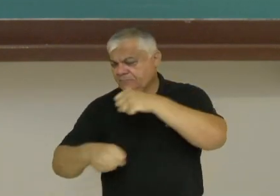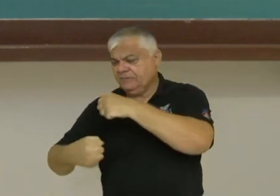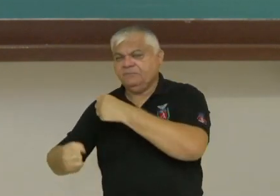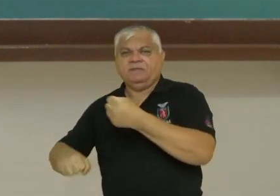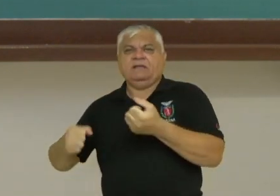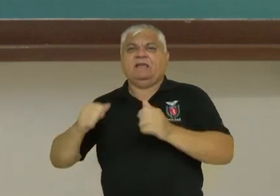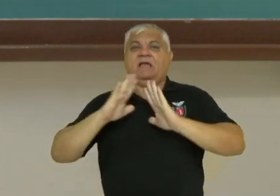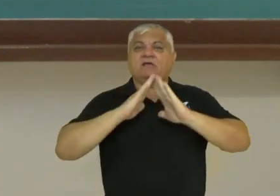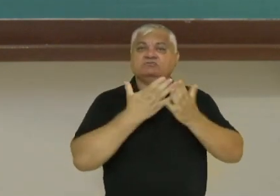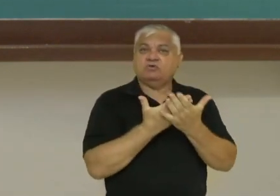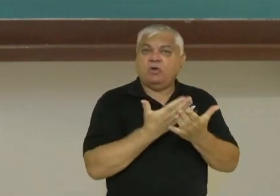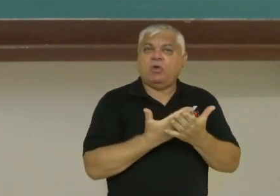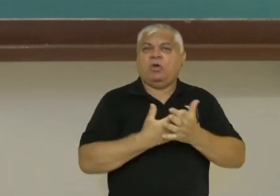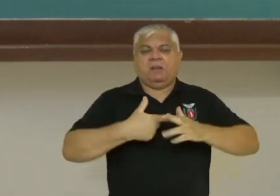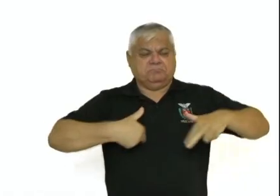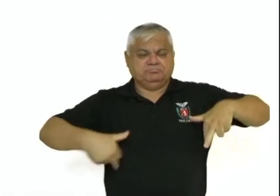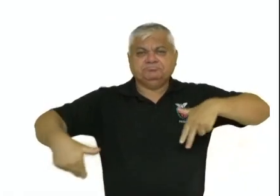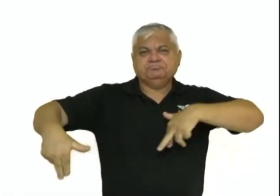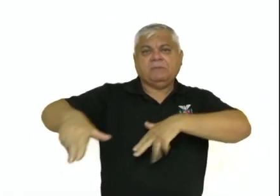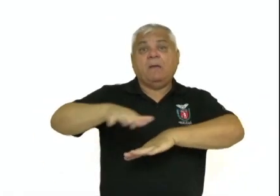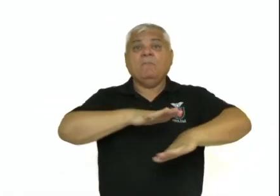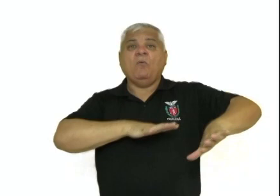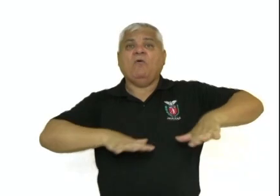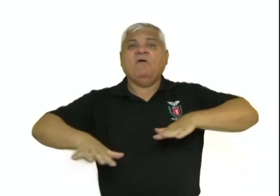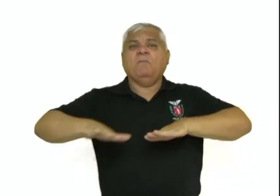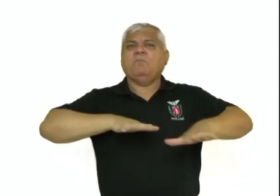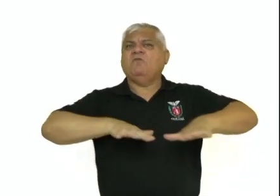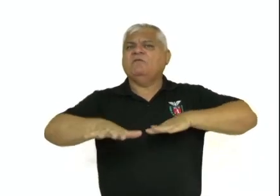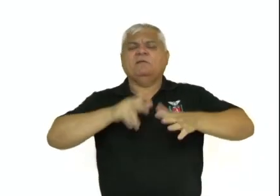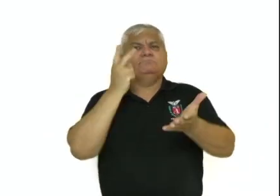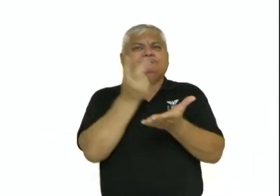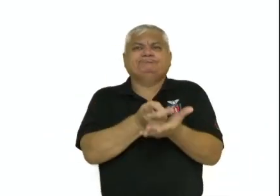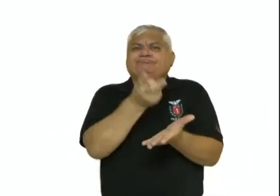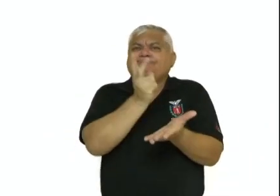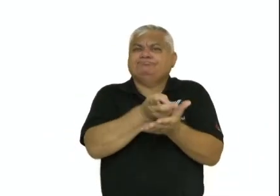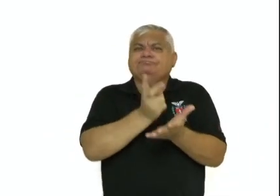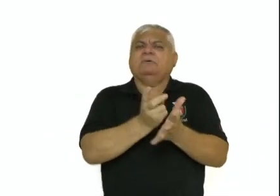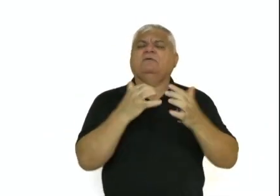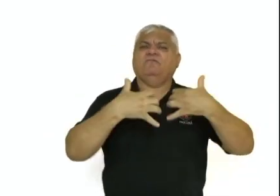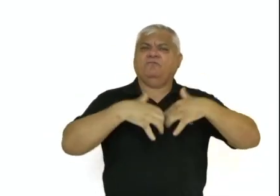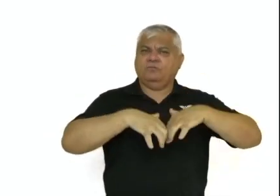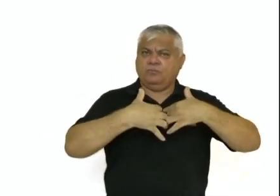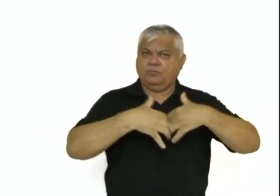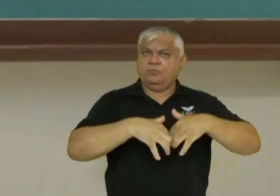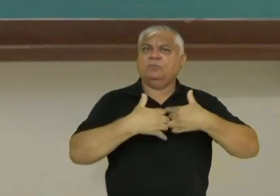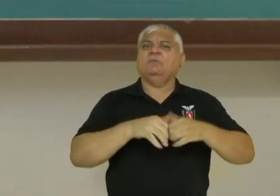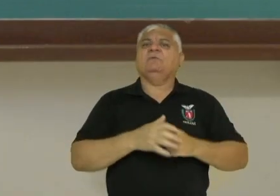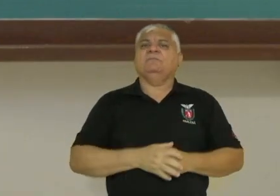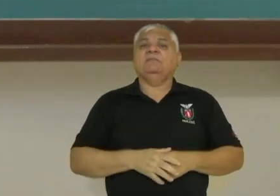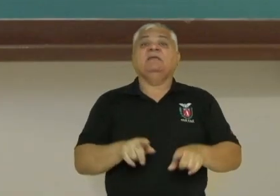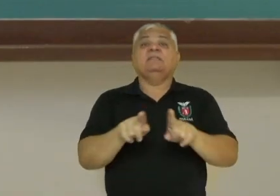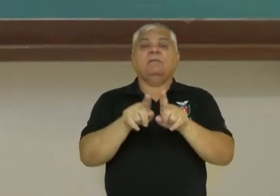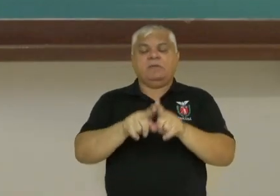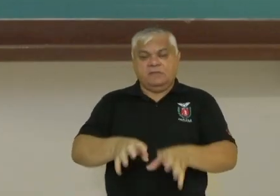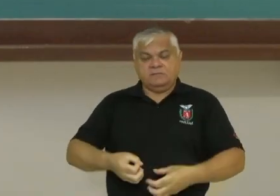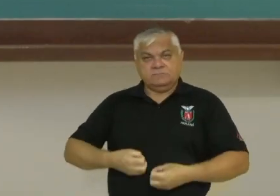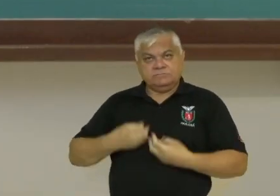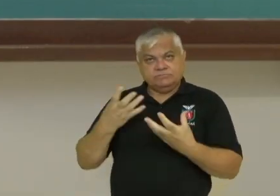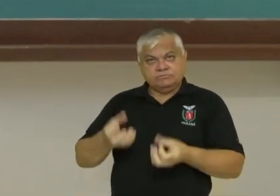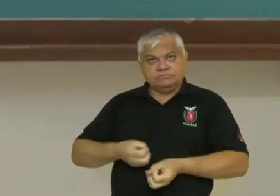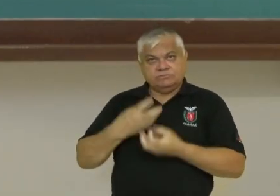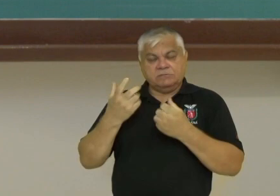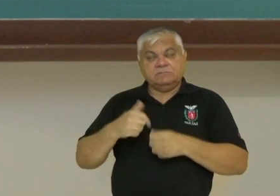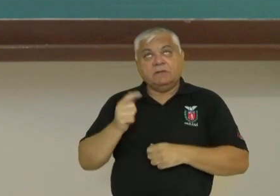na escola. Então nós não podemos esquecer desse caráter funcional, do caráter expressivo, quando nós pensamos